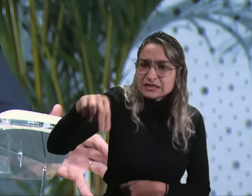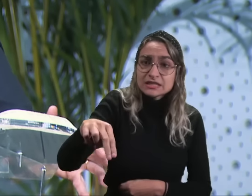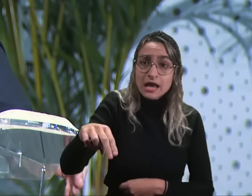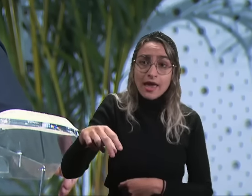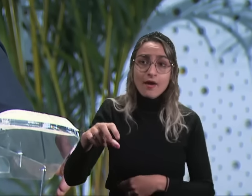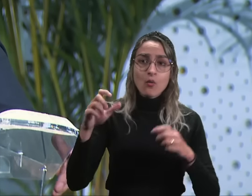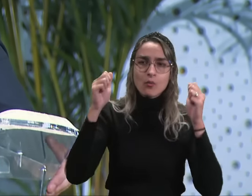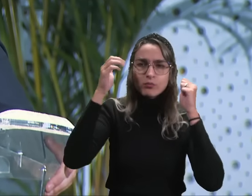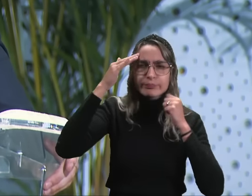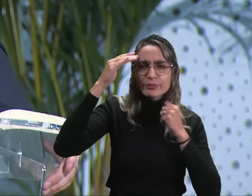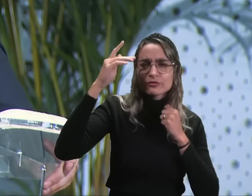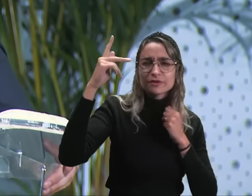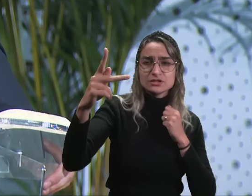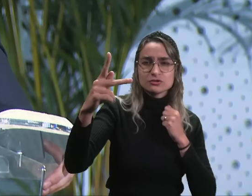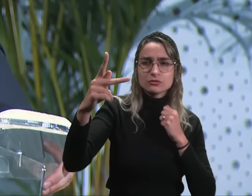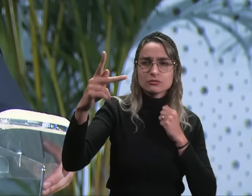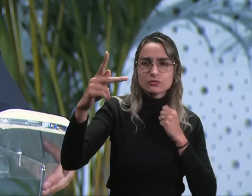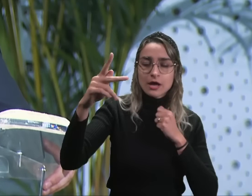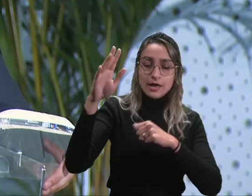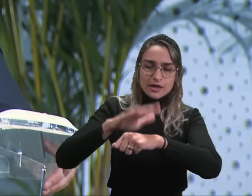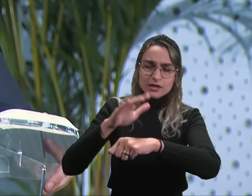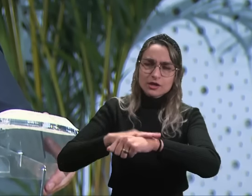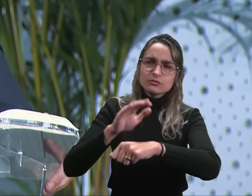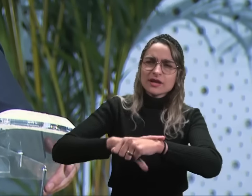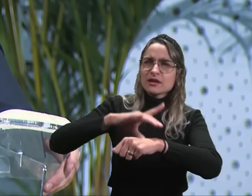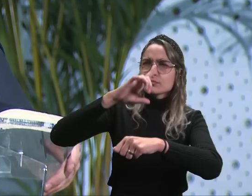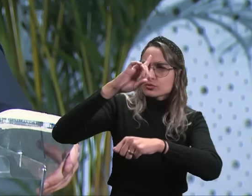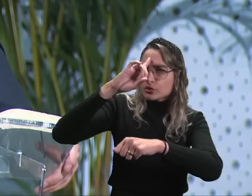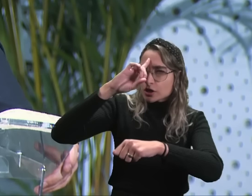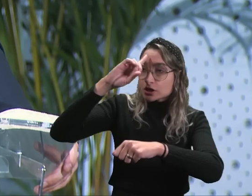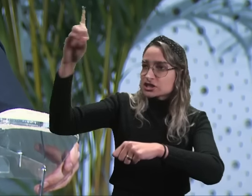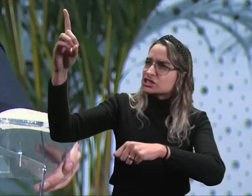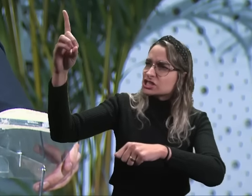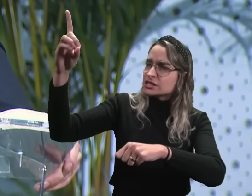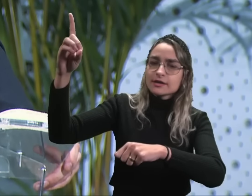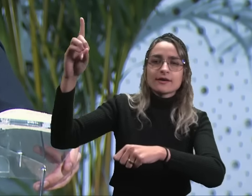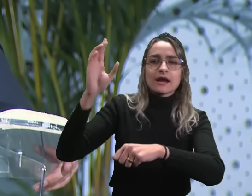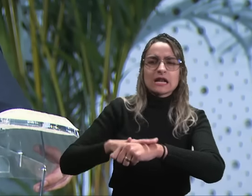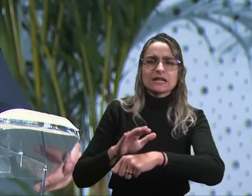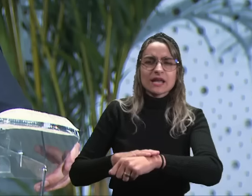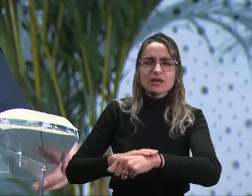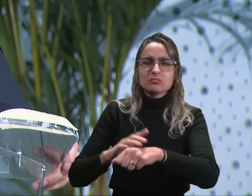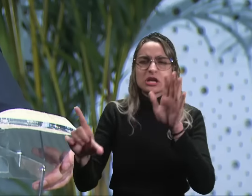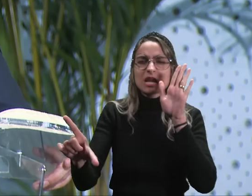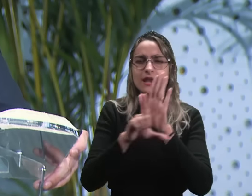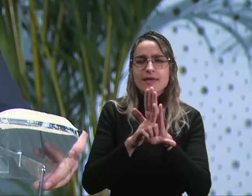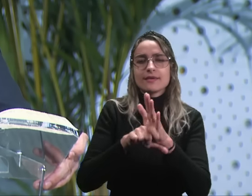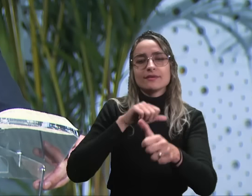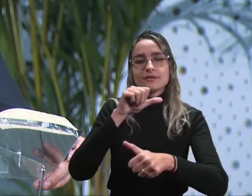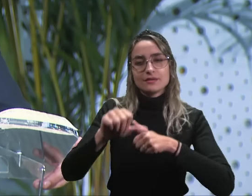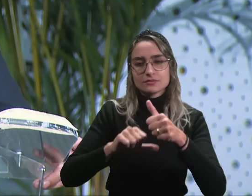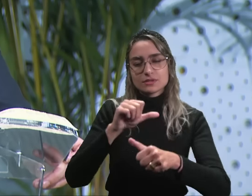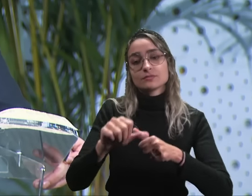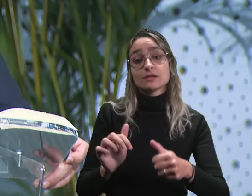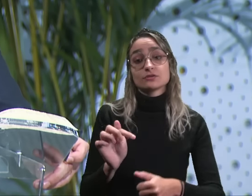a propósito todos os domingos às 18 horas estamos aqui estudando Daniel e Apocalipse venha traga seus